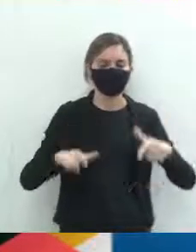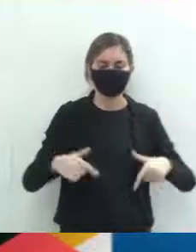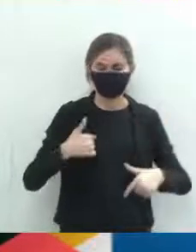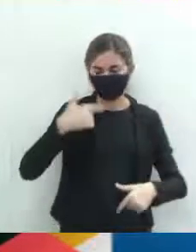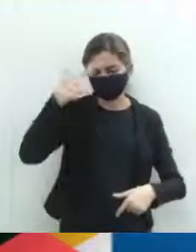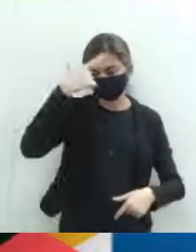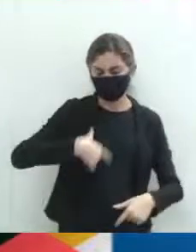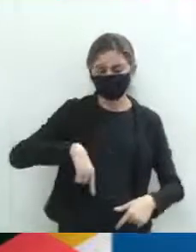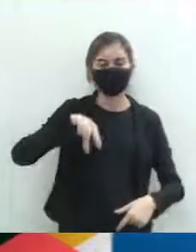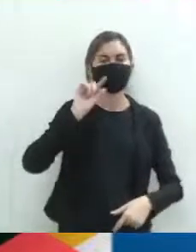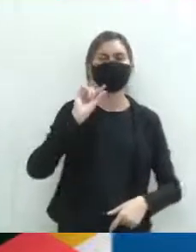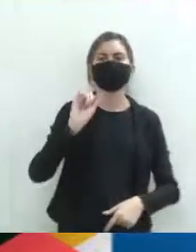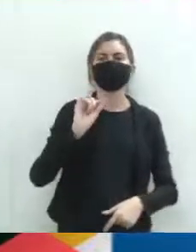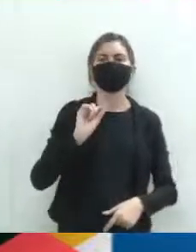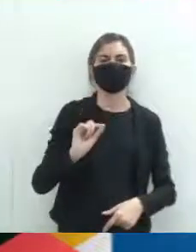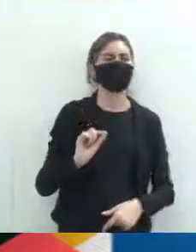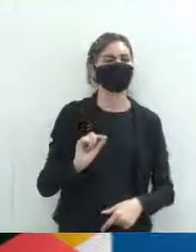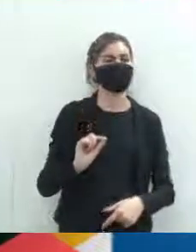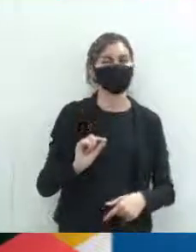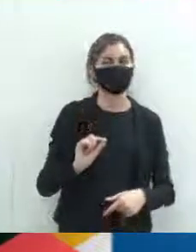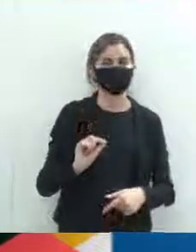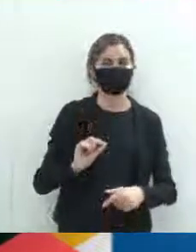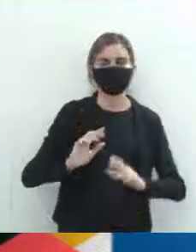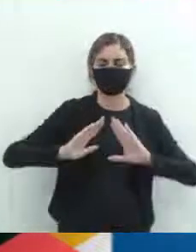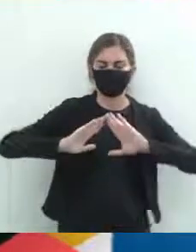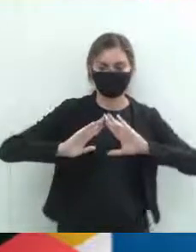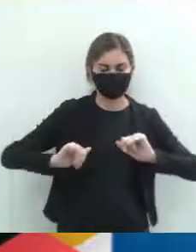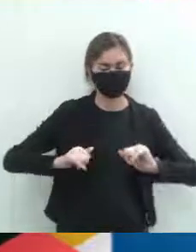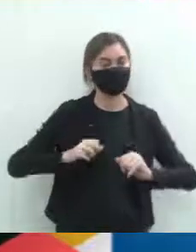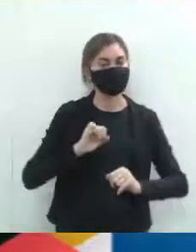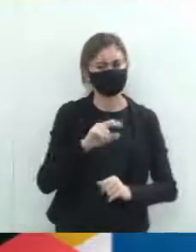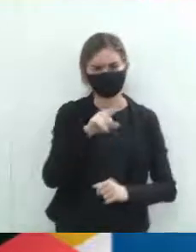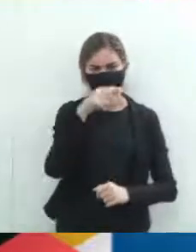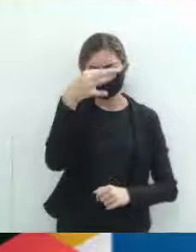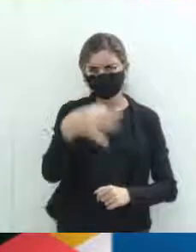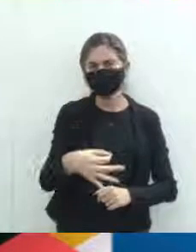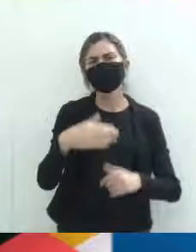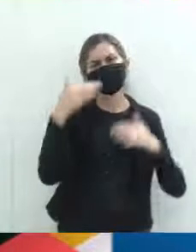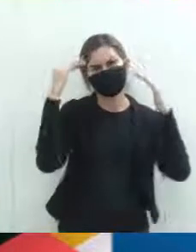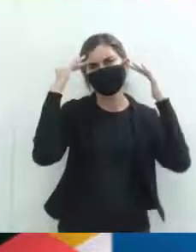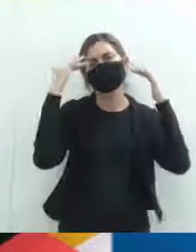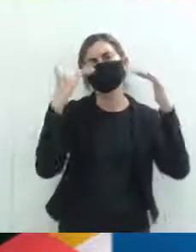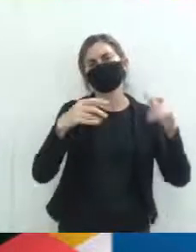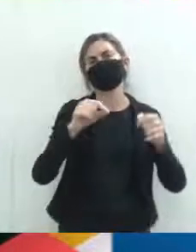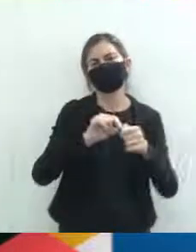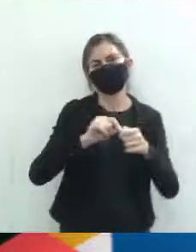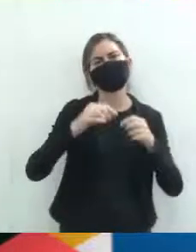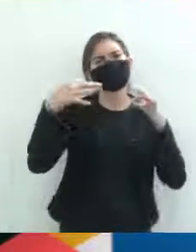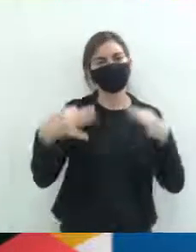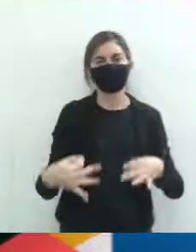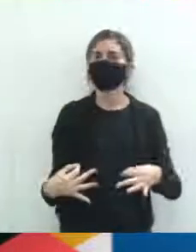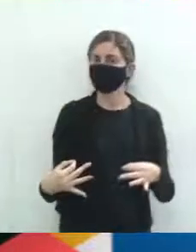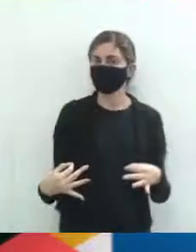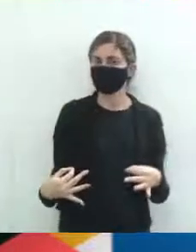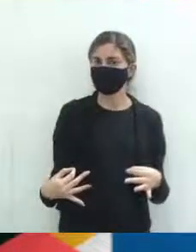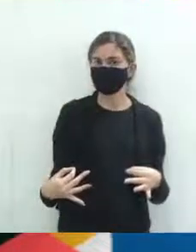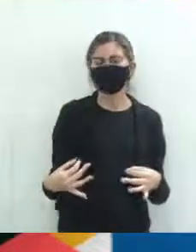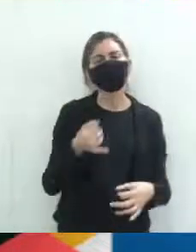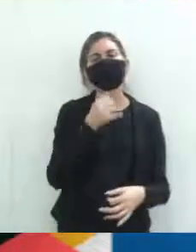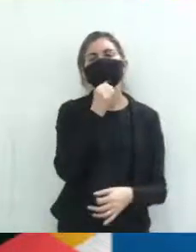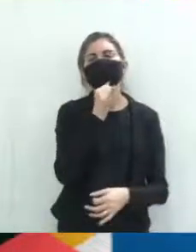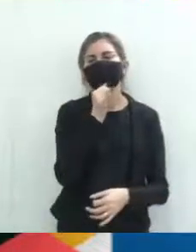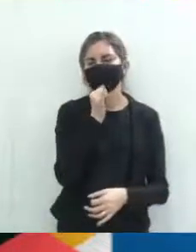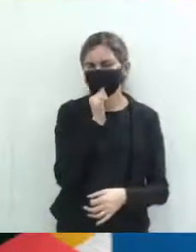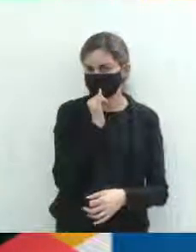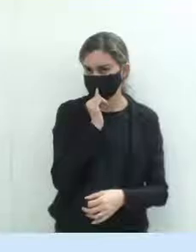não importa o que lhe peçam, se aquilo é o certo, tem que ser feito de maneira certa. Deixa eu dar um exemplo aqui